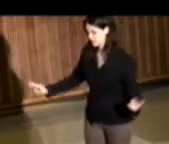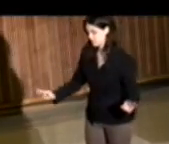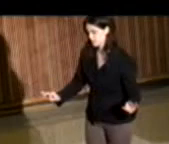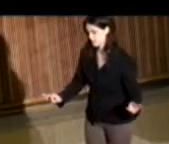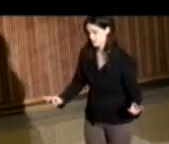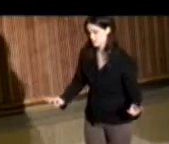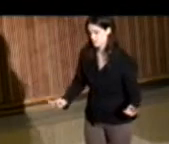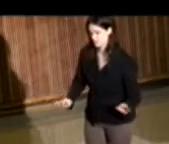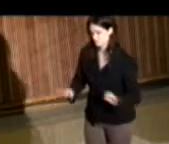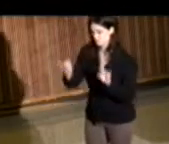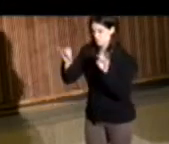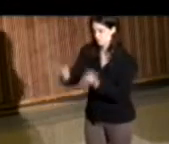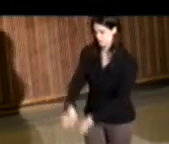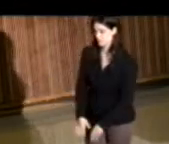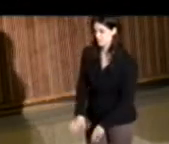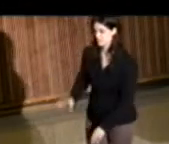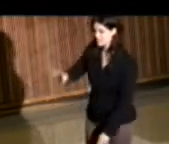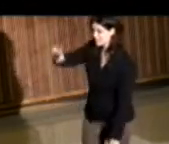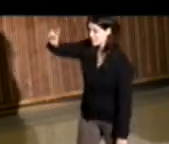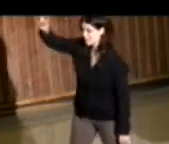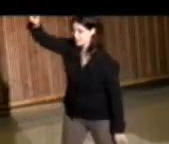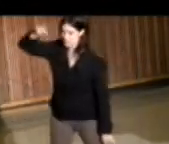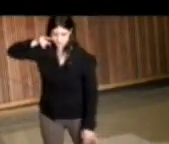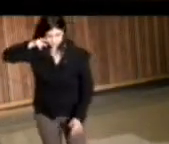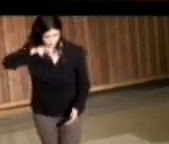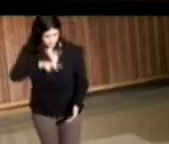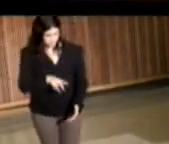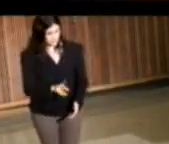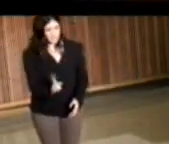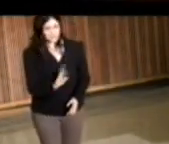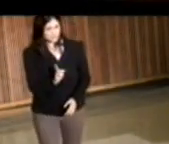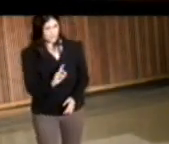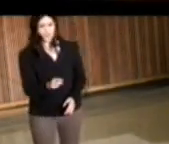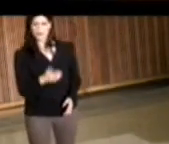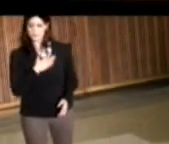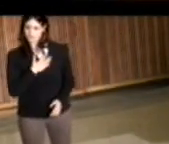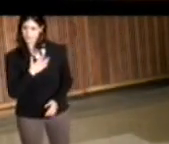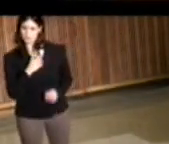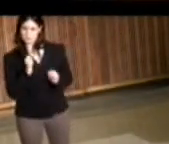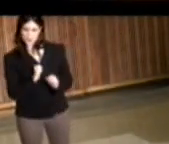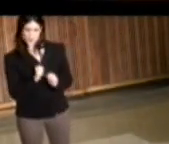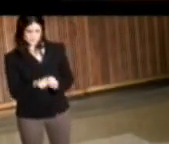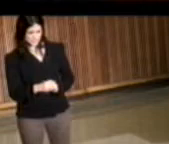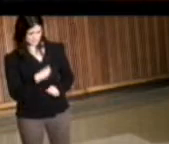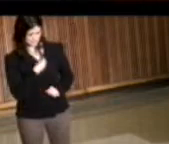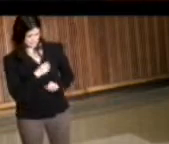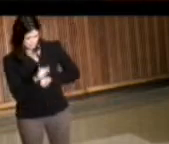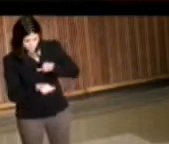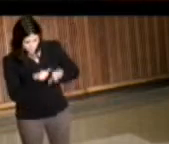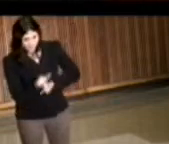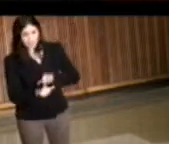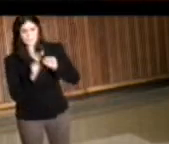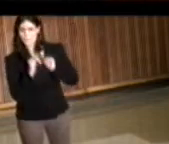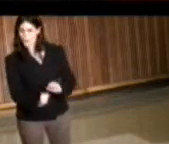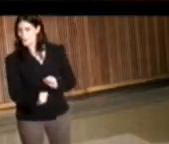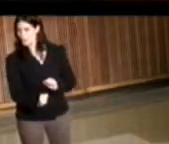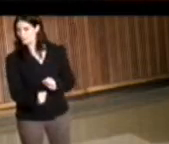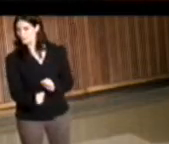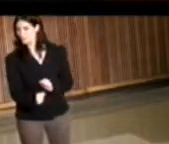Deus olhou com os olhos do potencial que Ele viu, que Ele pode fazer na tua vida.